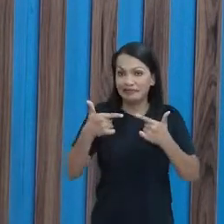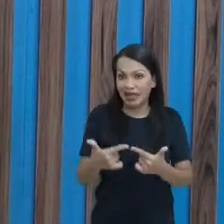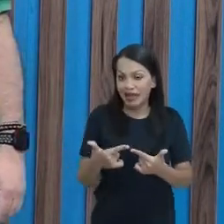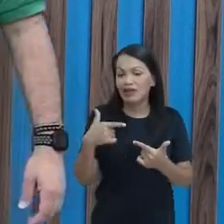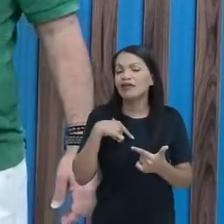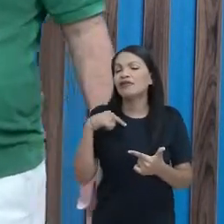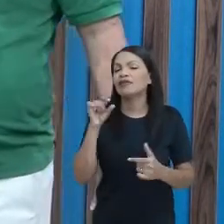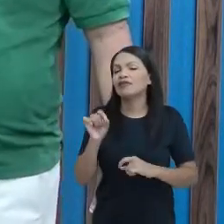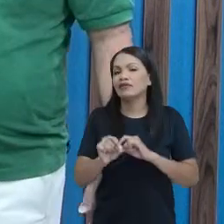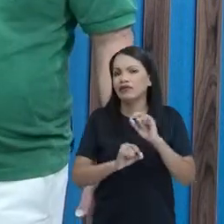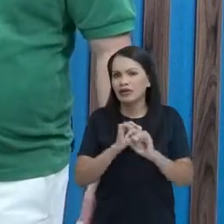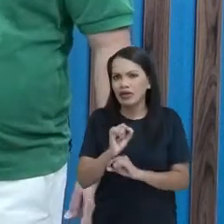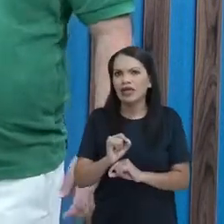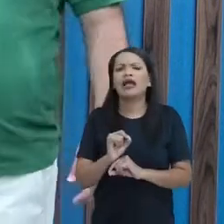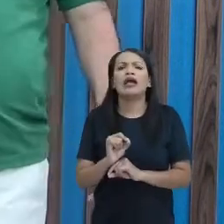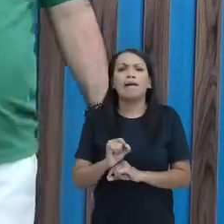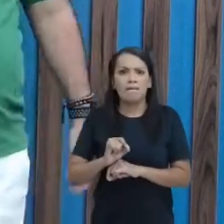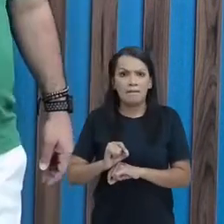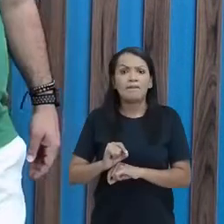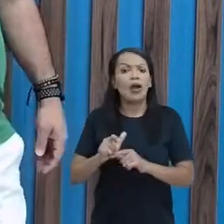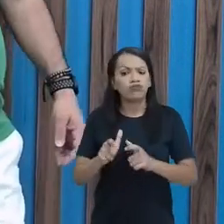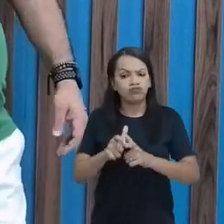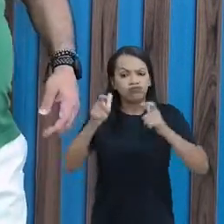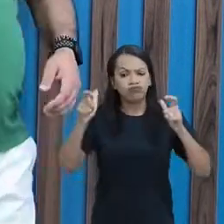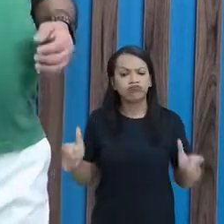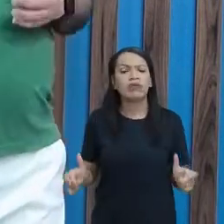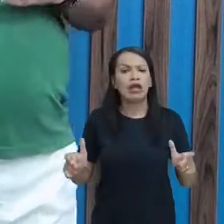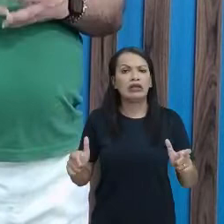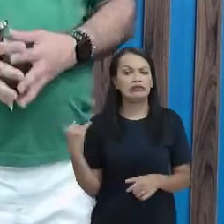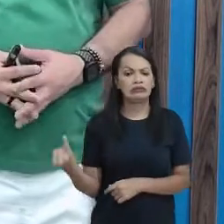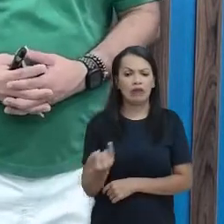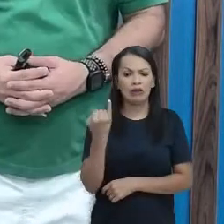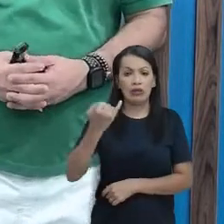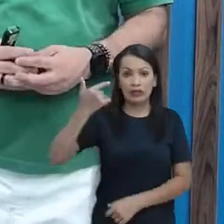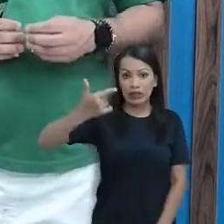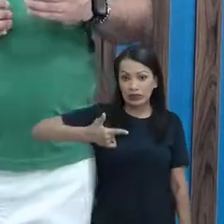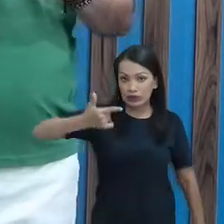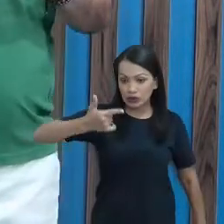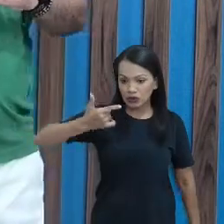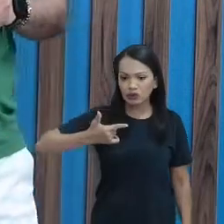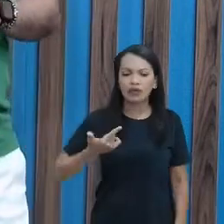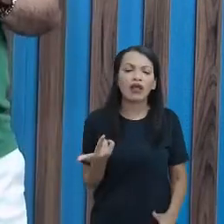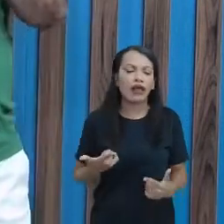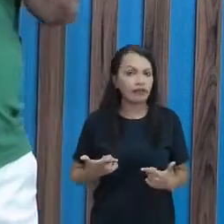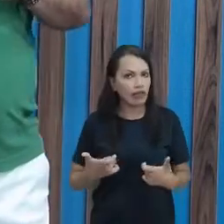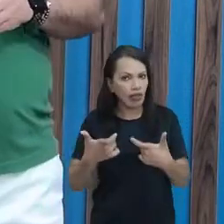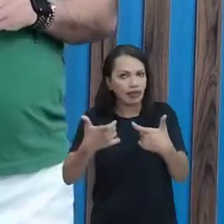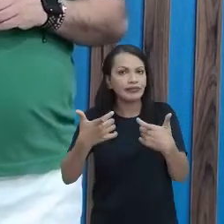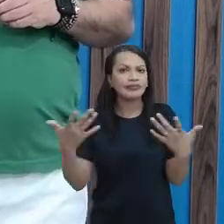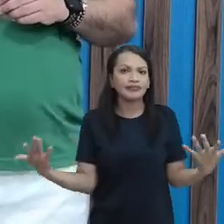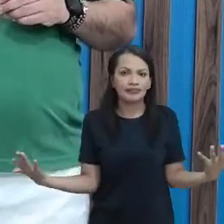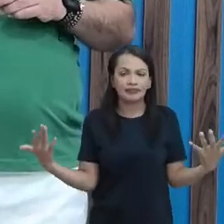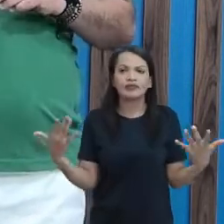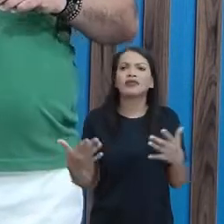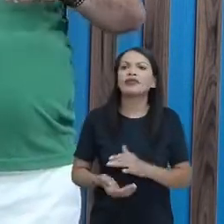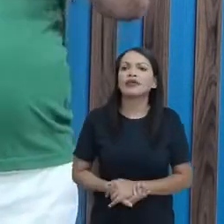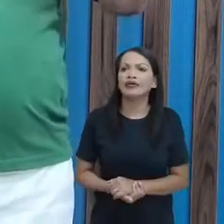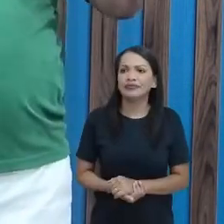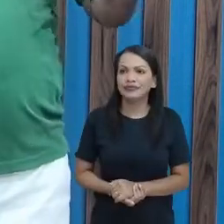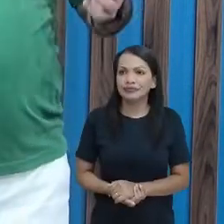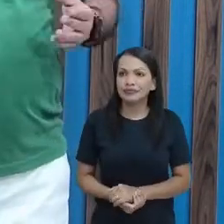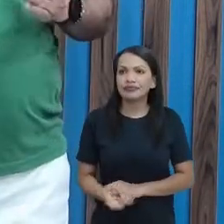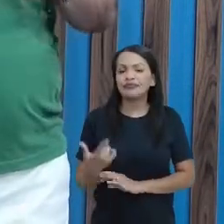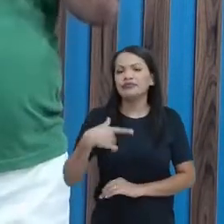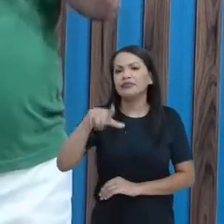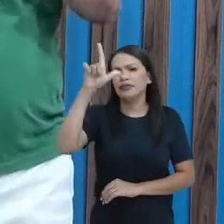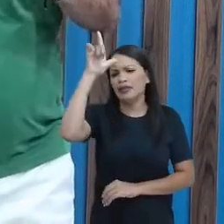que foi a maior batalha da Segunda Guerra. Né? E com isso, com a derrota dos